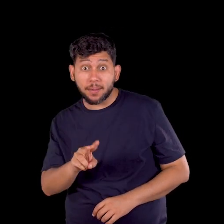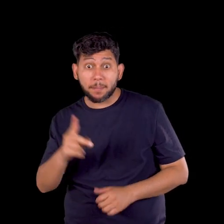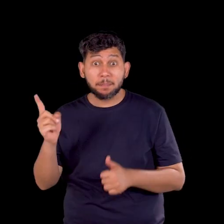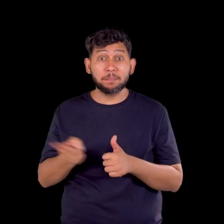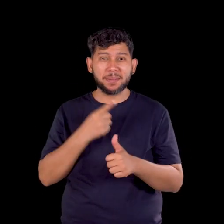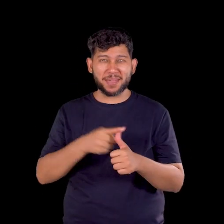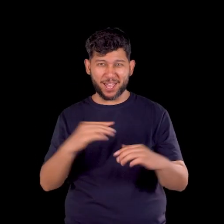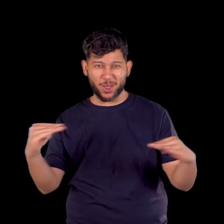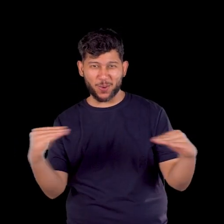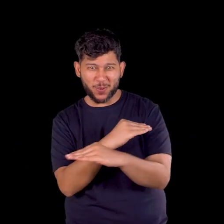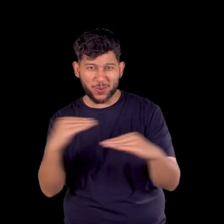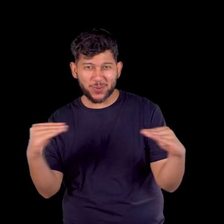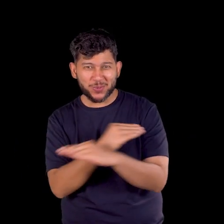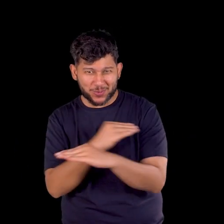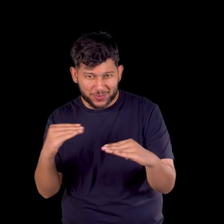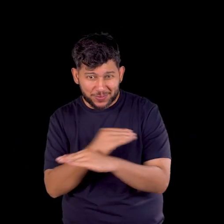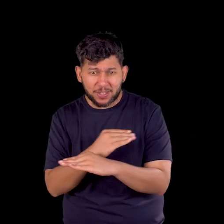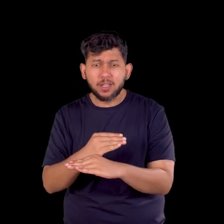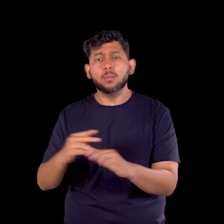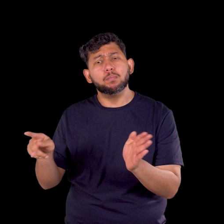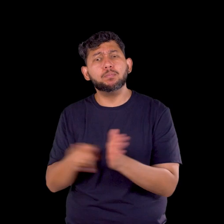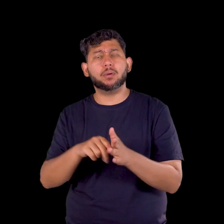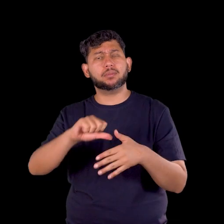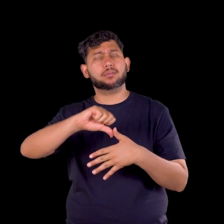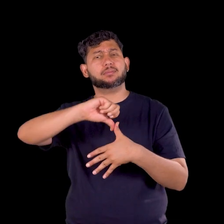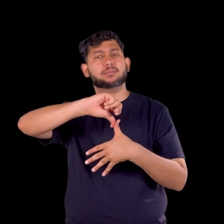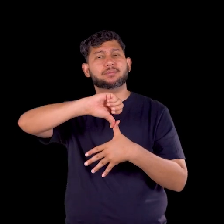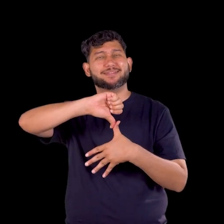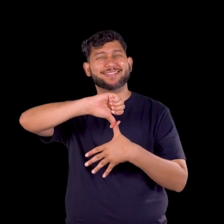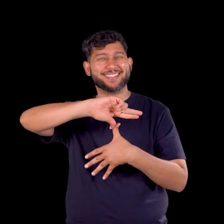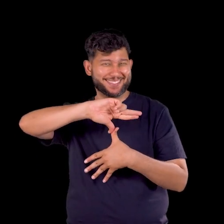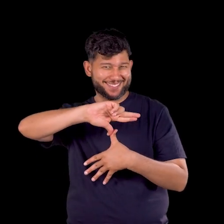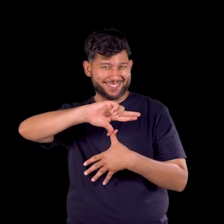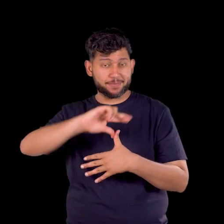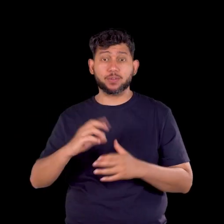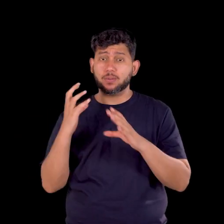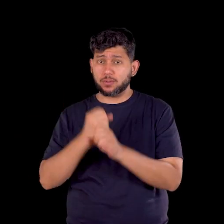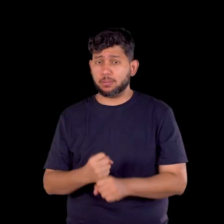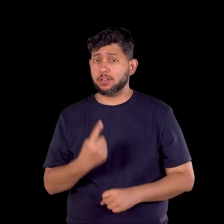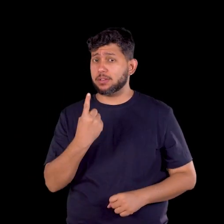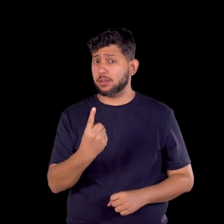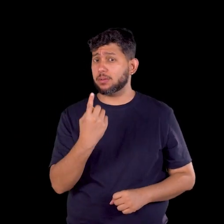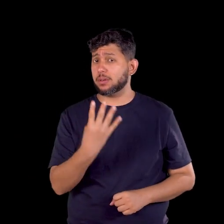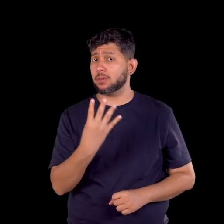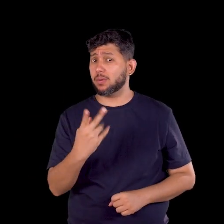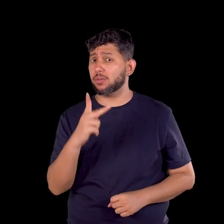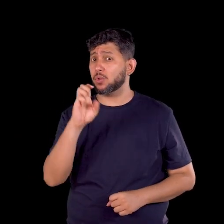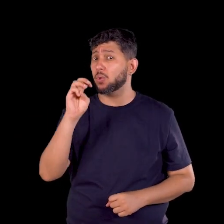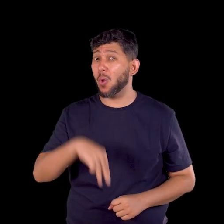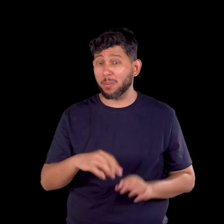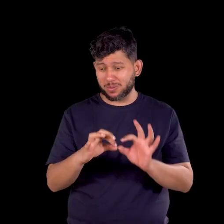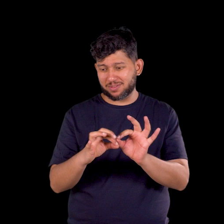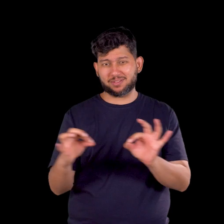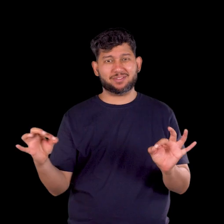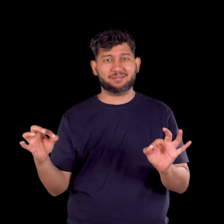primeira rodovia macadamizada da América Latina. Com 144 quilômetros de extensão, essa